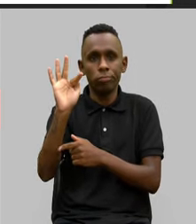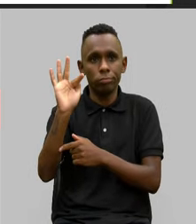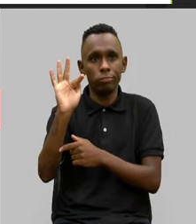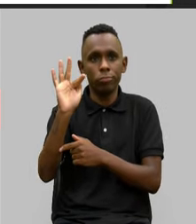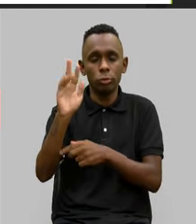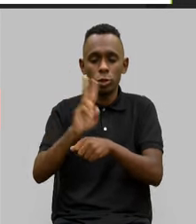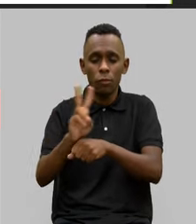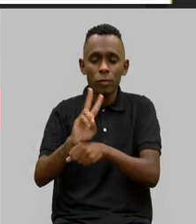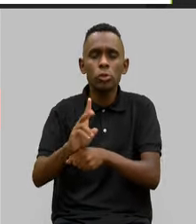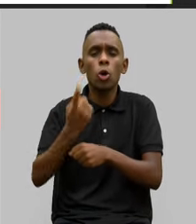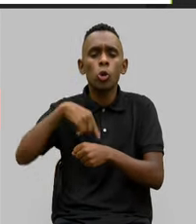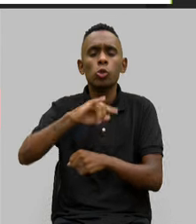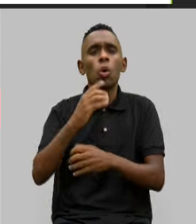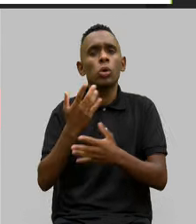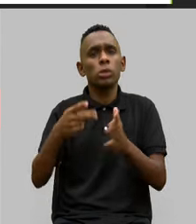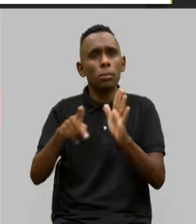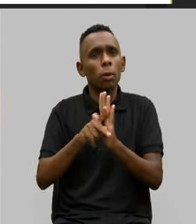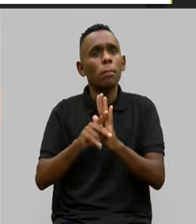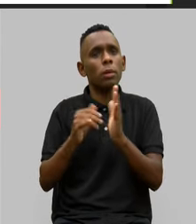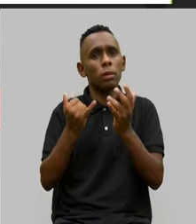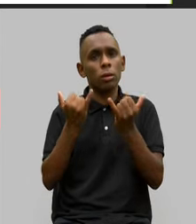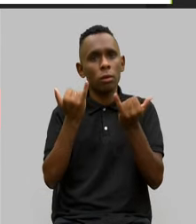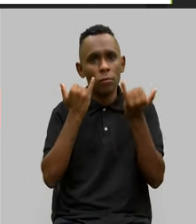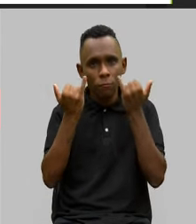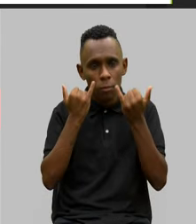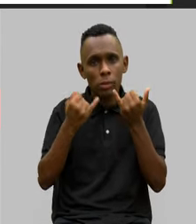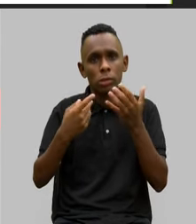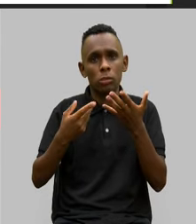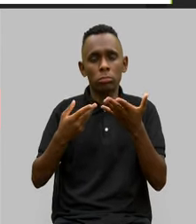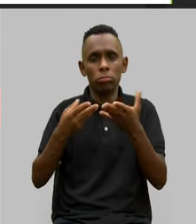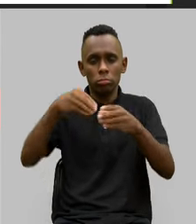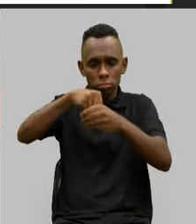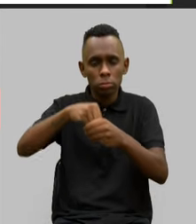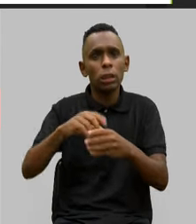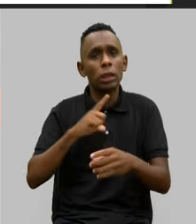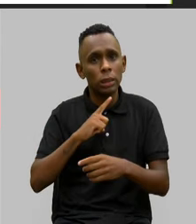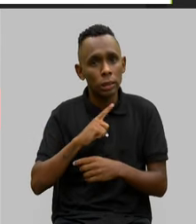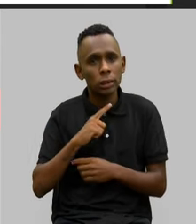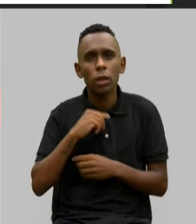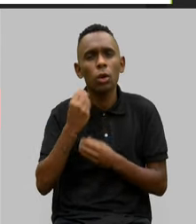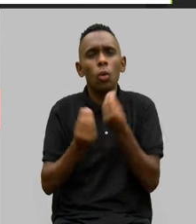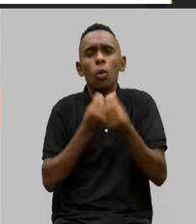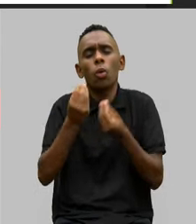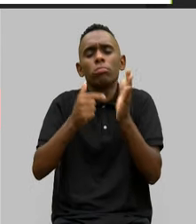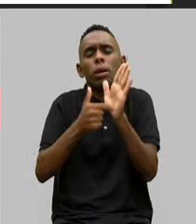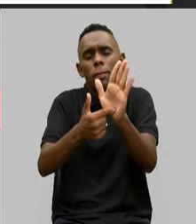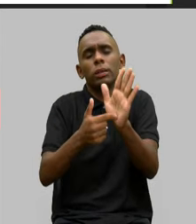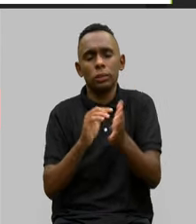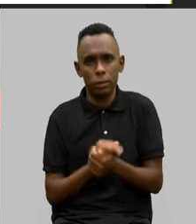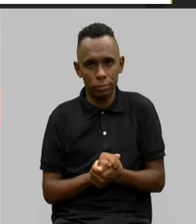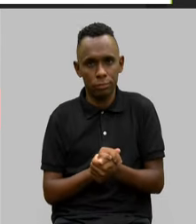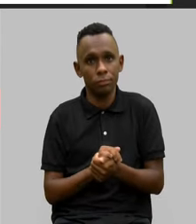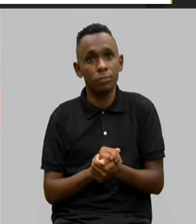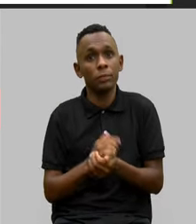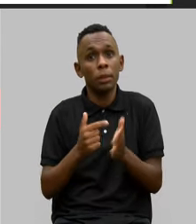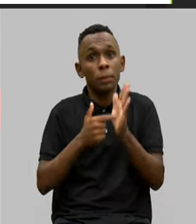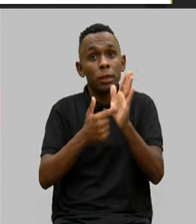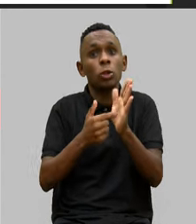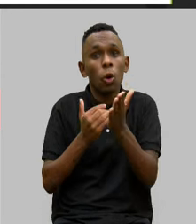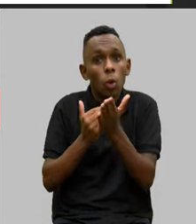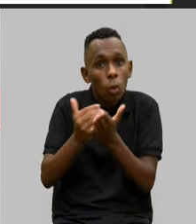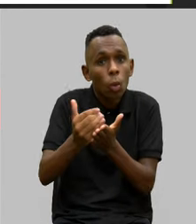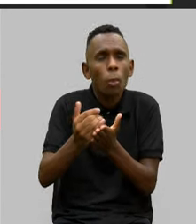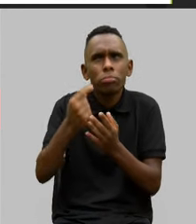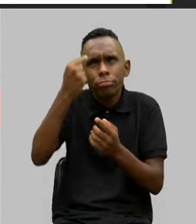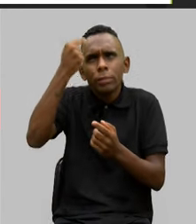banco ativo de germoplasma né O que que nós vamos apresentar nós vamos apresentar a origem da